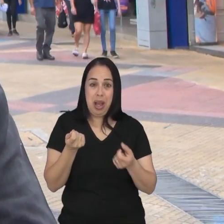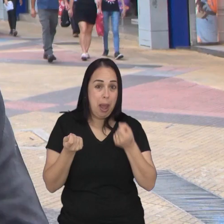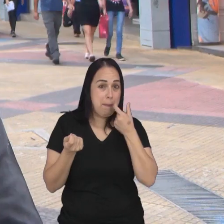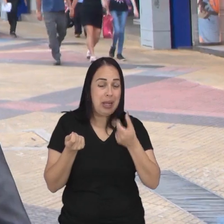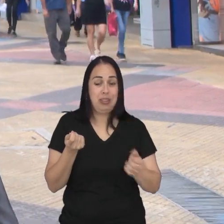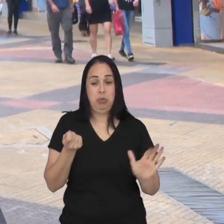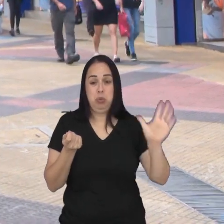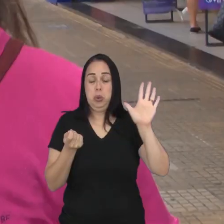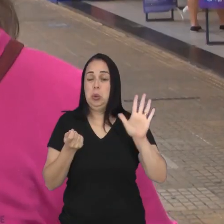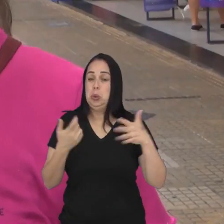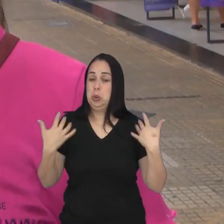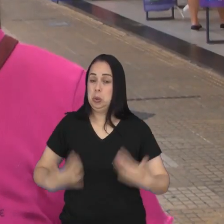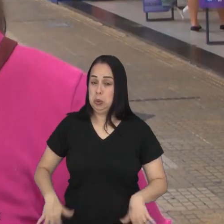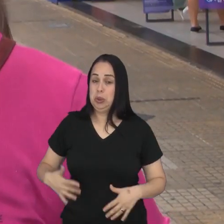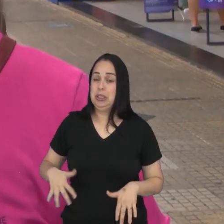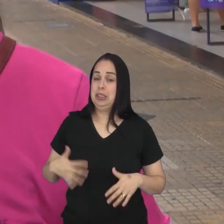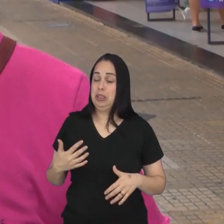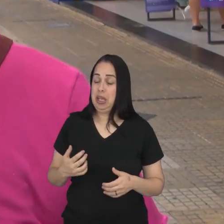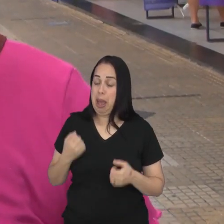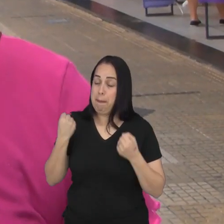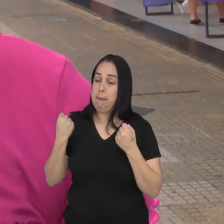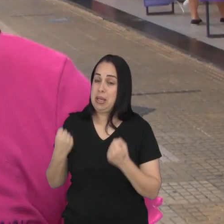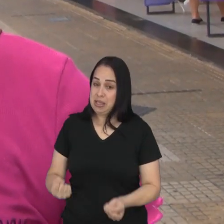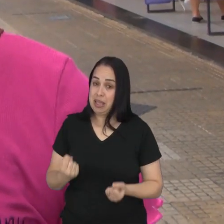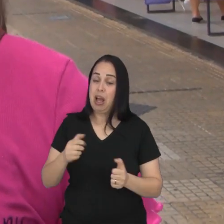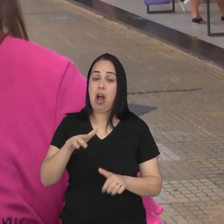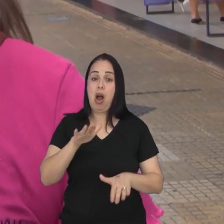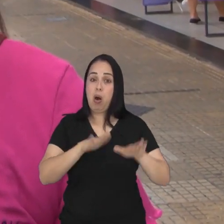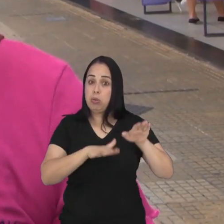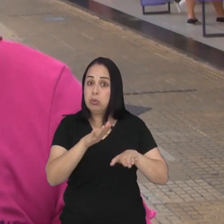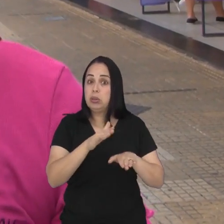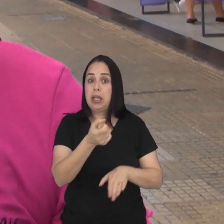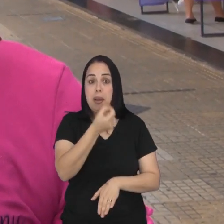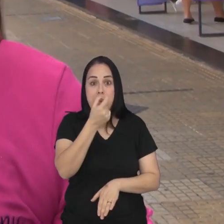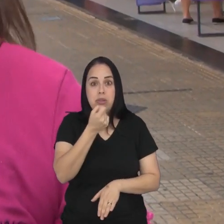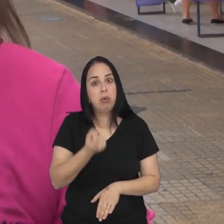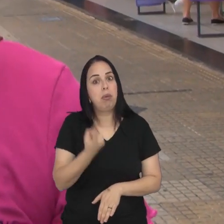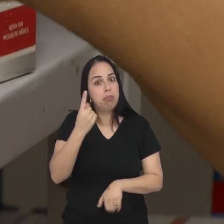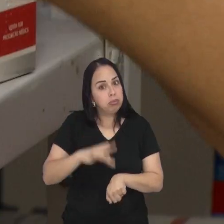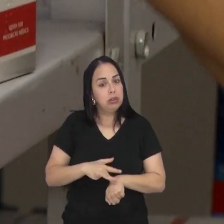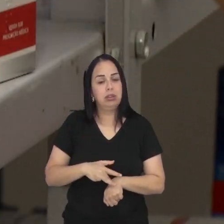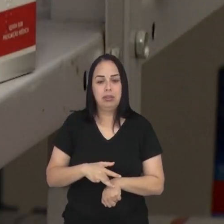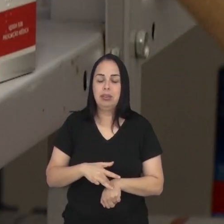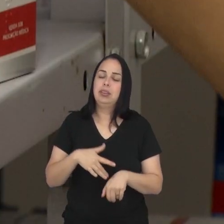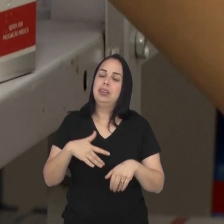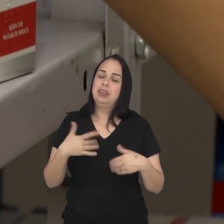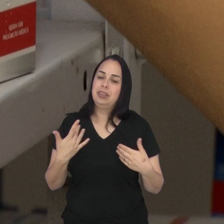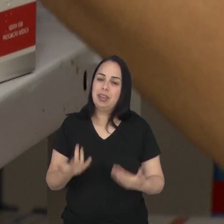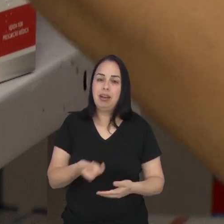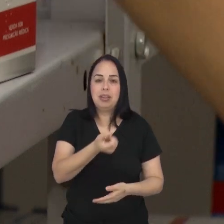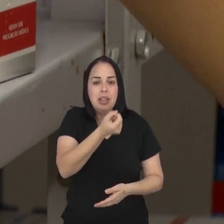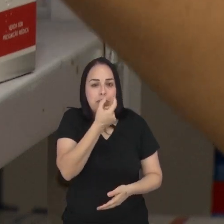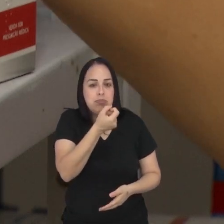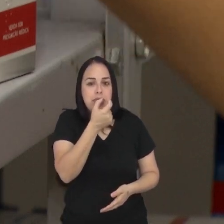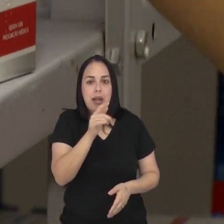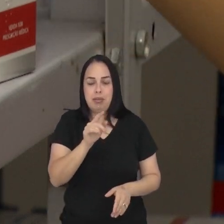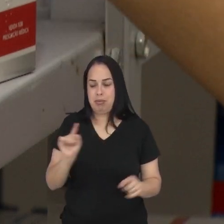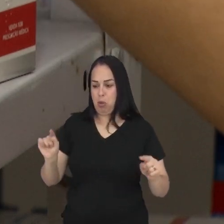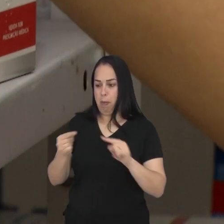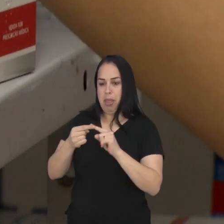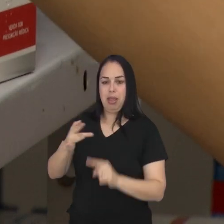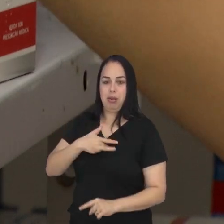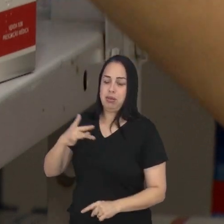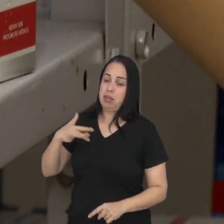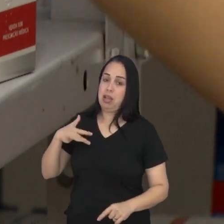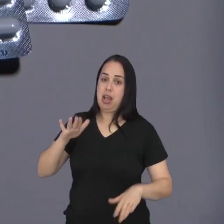remédio está caro. Pesa no bolso. Tem alguns medicamentos que são um absurdo. E quando se fala em medicamentos, se fala